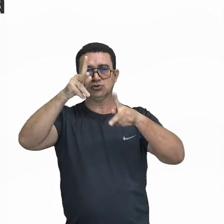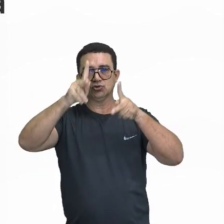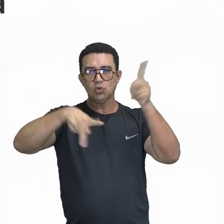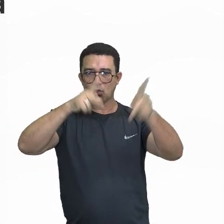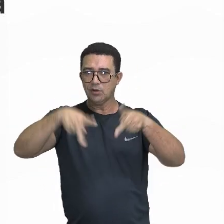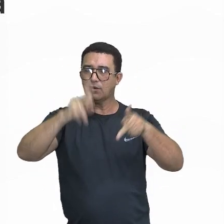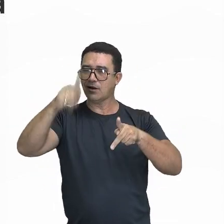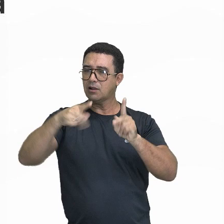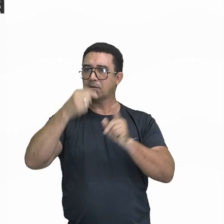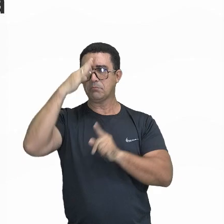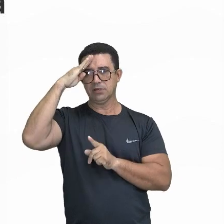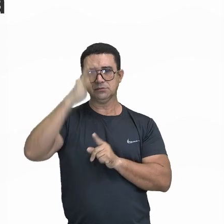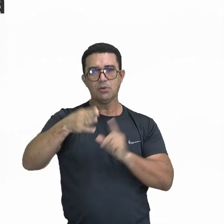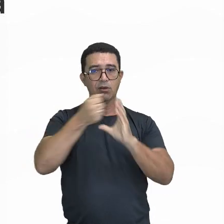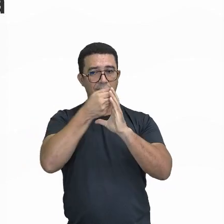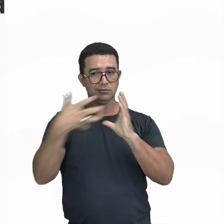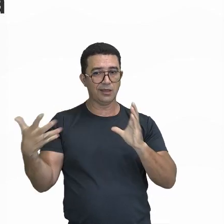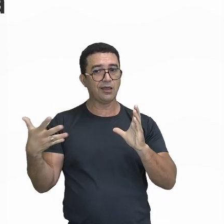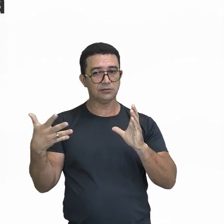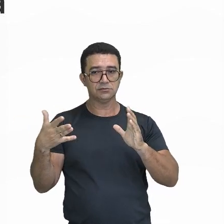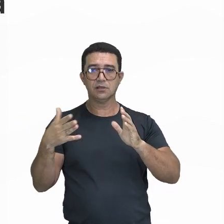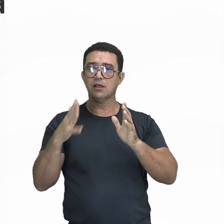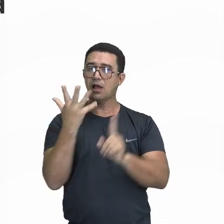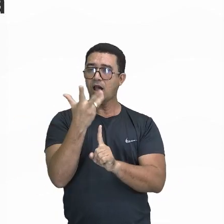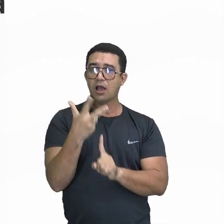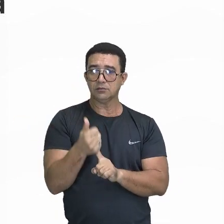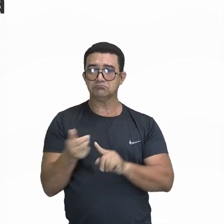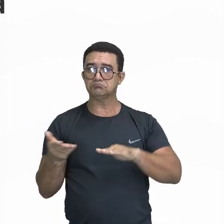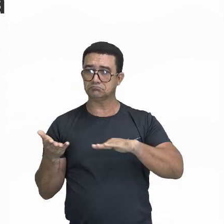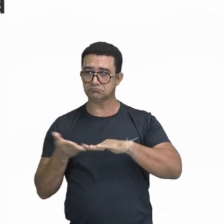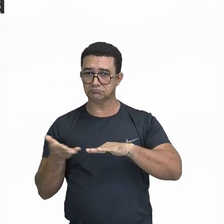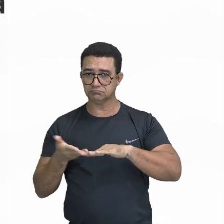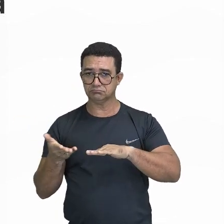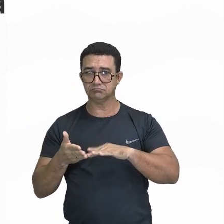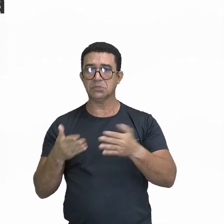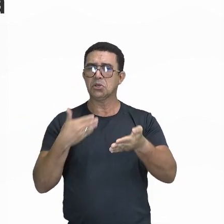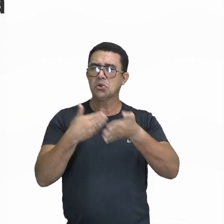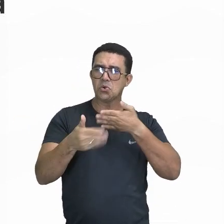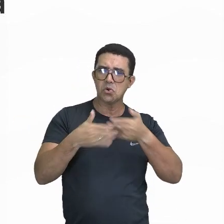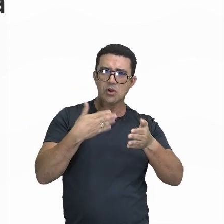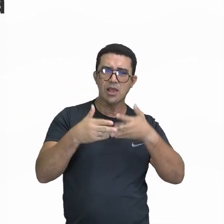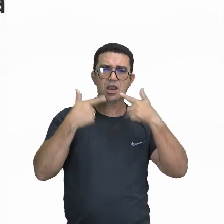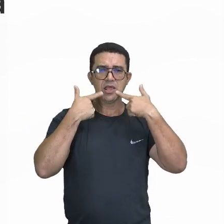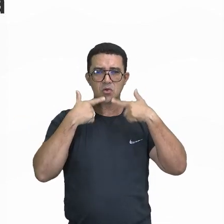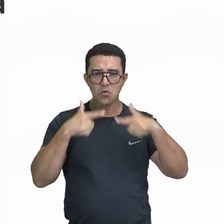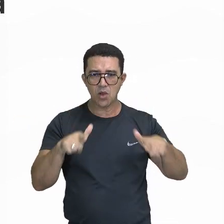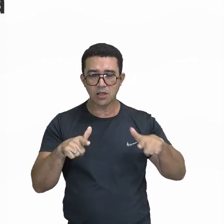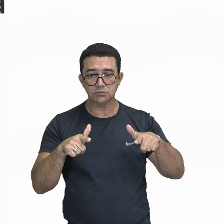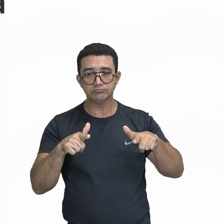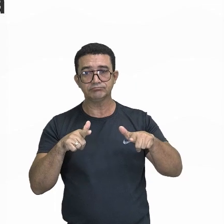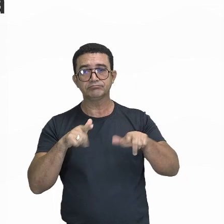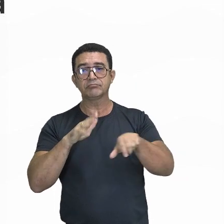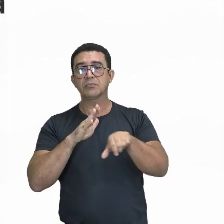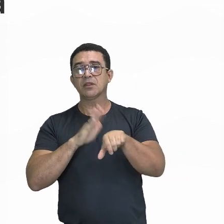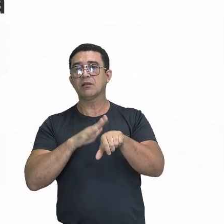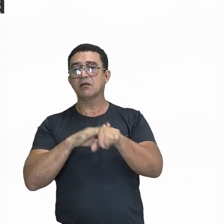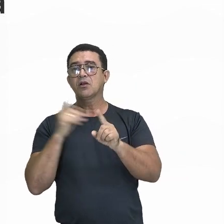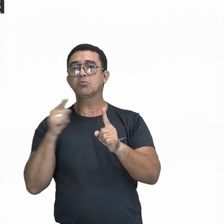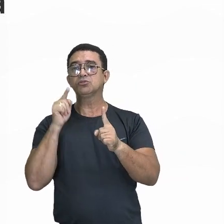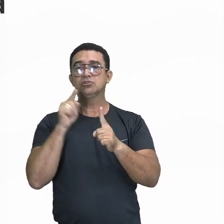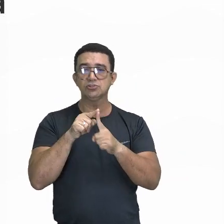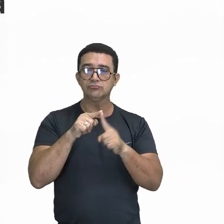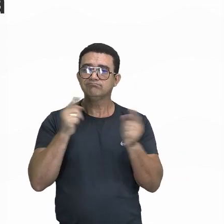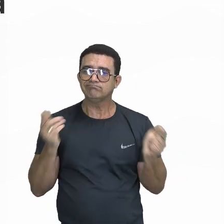principais características da arte contemporânea. Seja em qualquer linguagem, seu propósito é